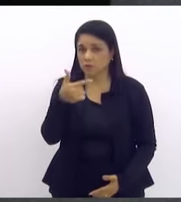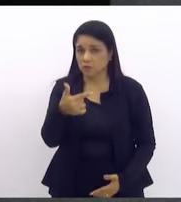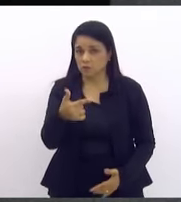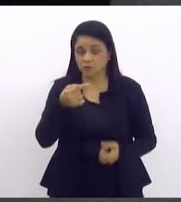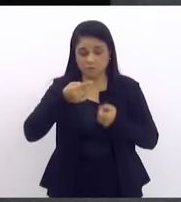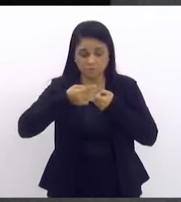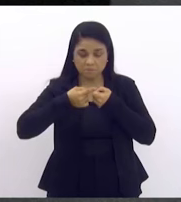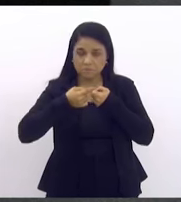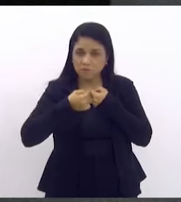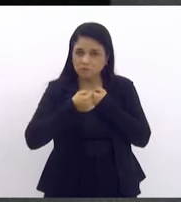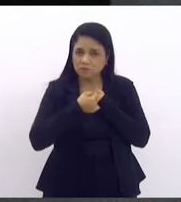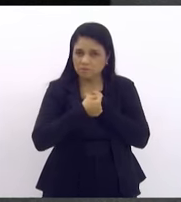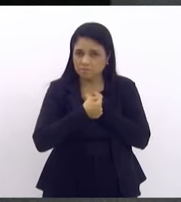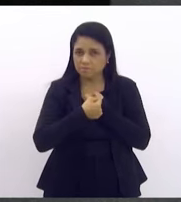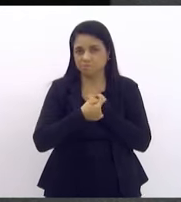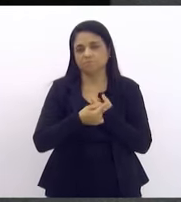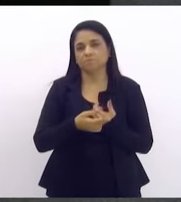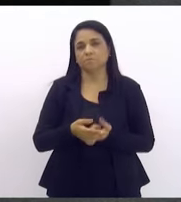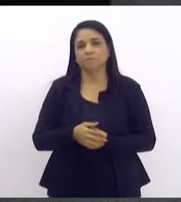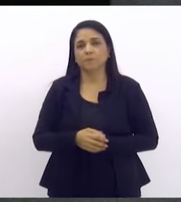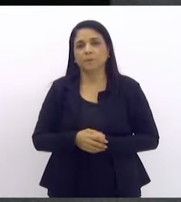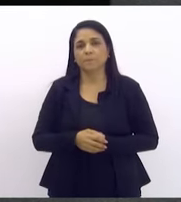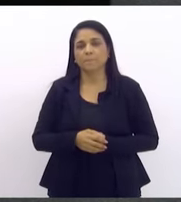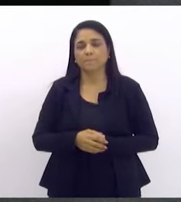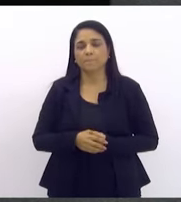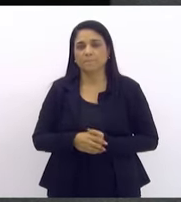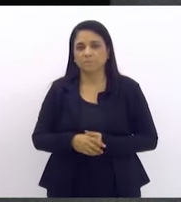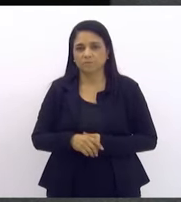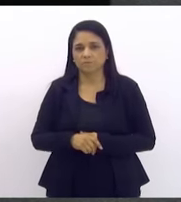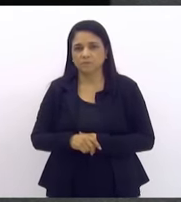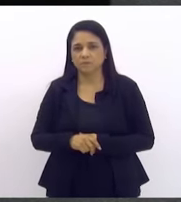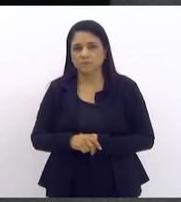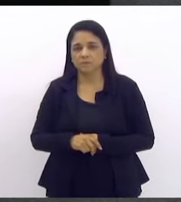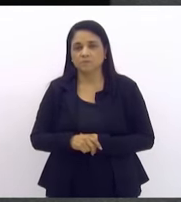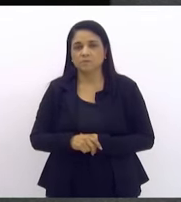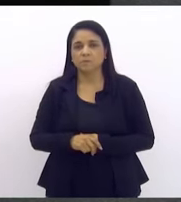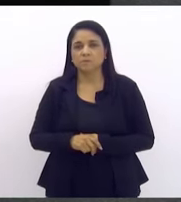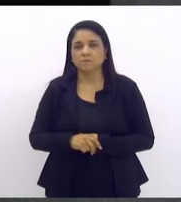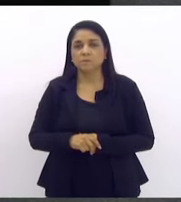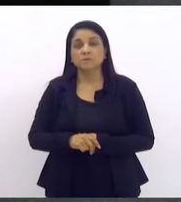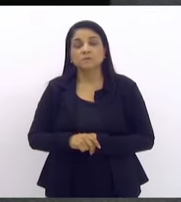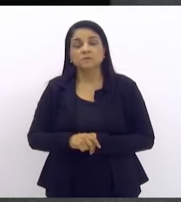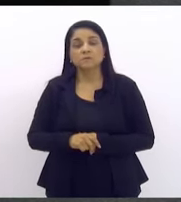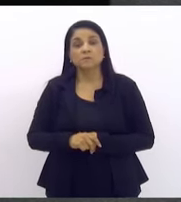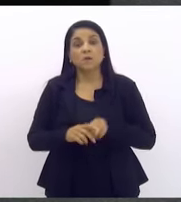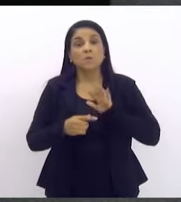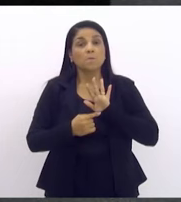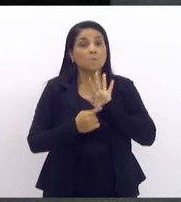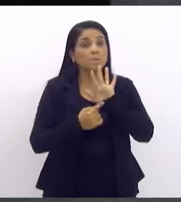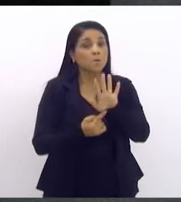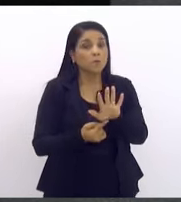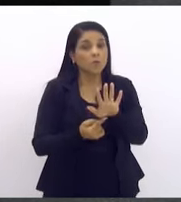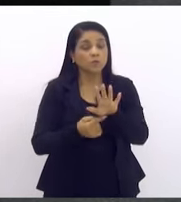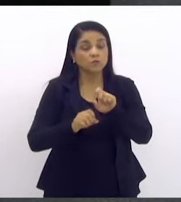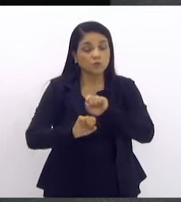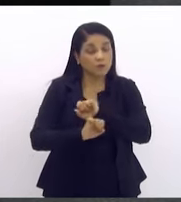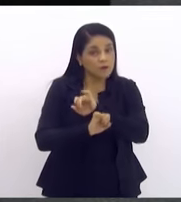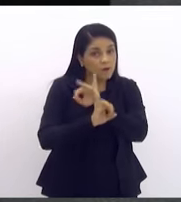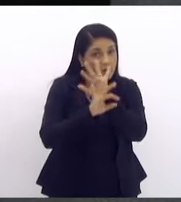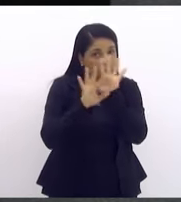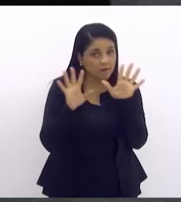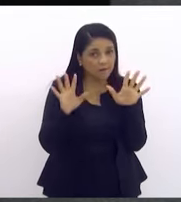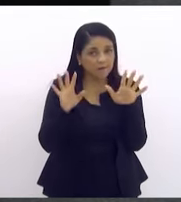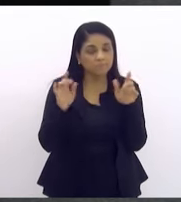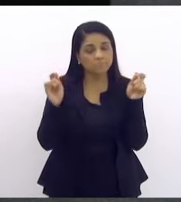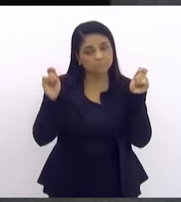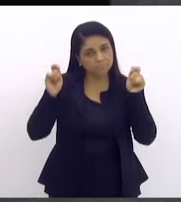92 municípios. Inclusive, senhor presidente, mostrando claramente